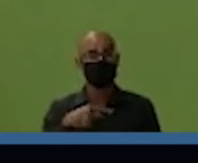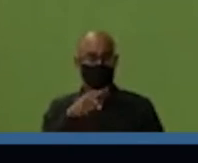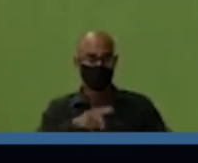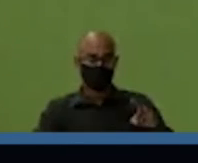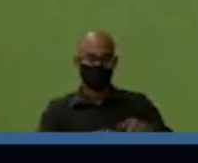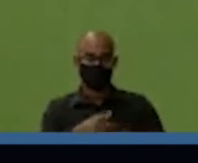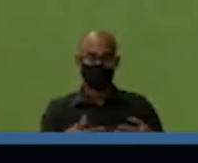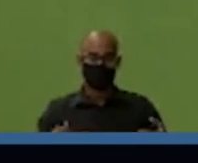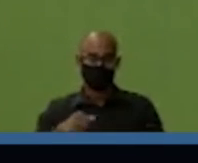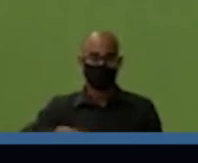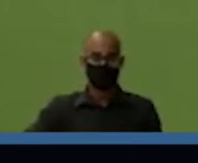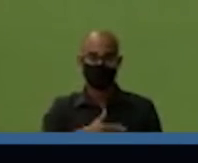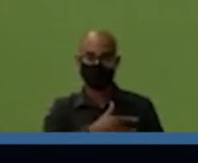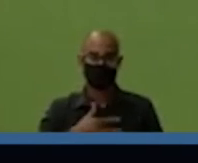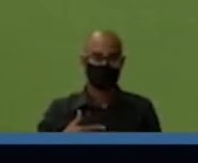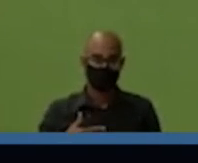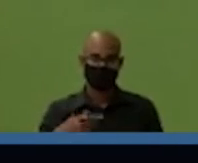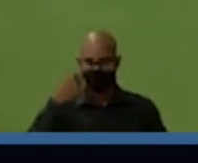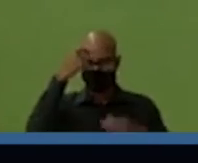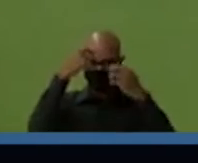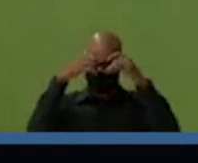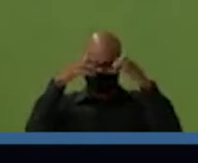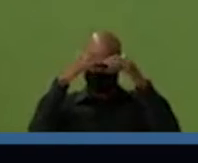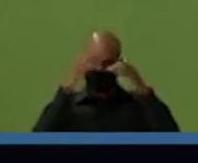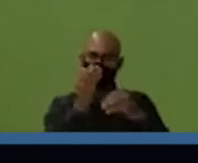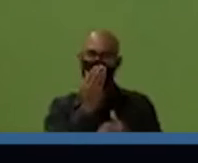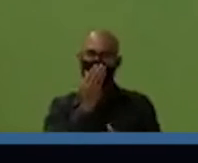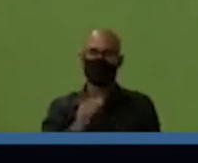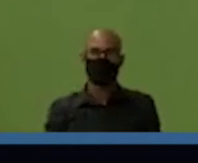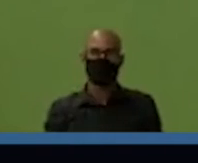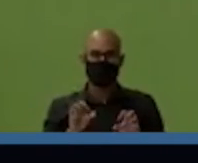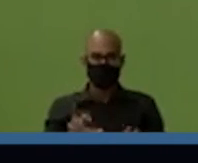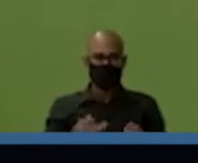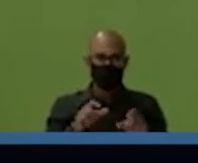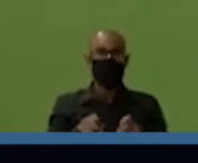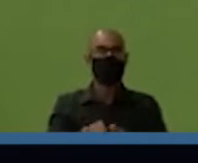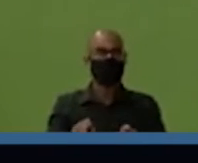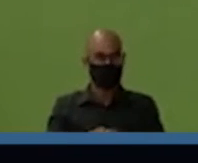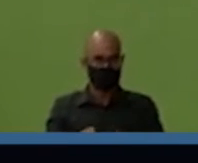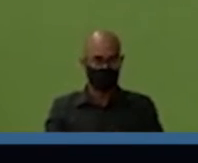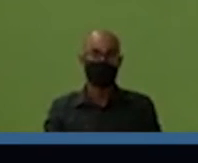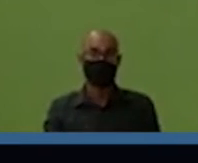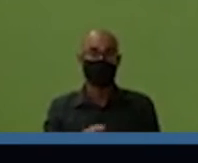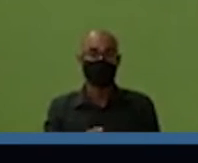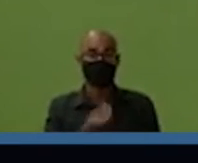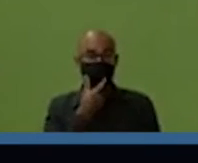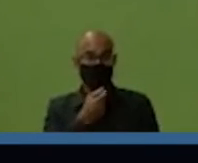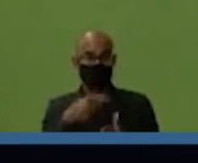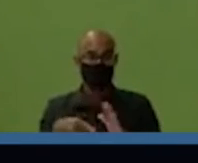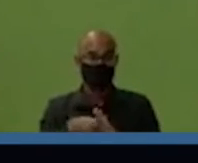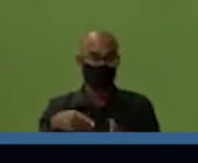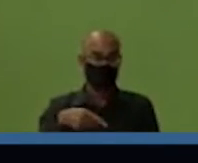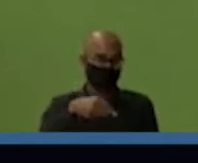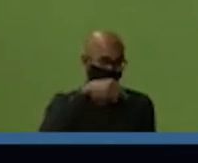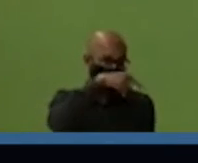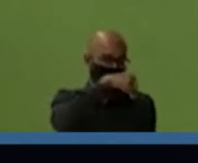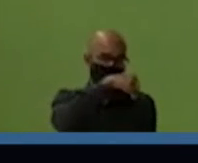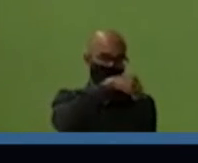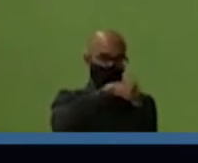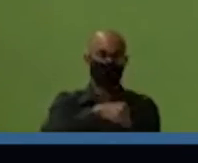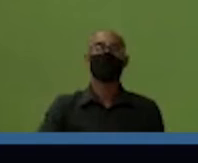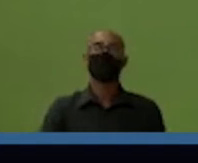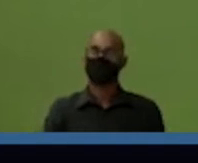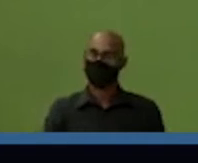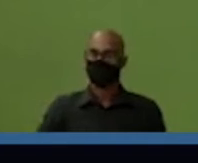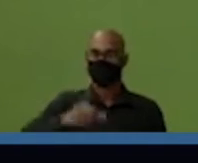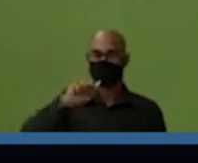são chamados neurobloqueadores musculares, miorrelaxantes e também analgésicos.